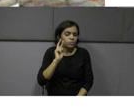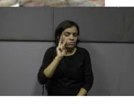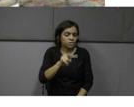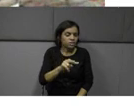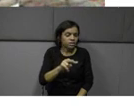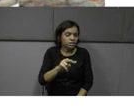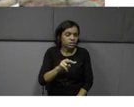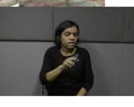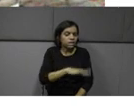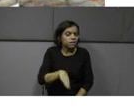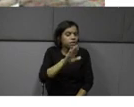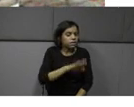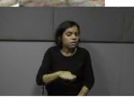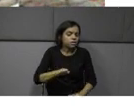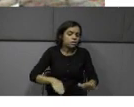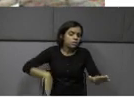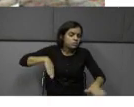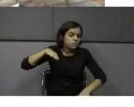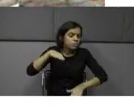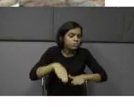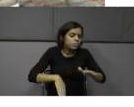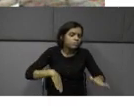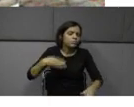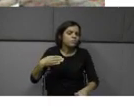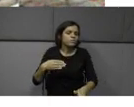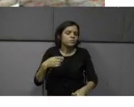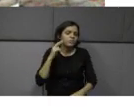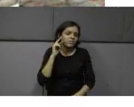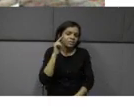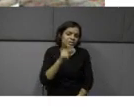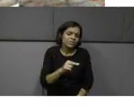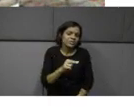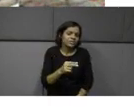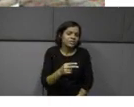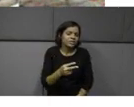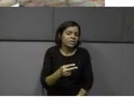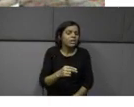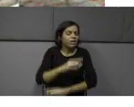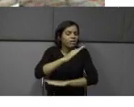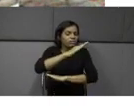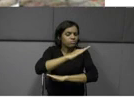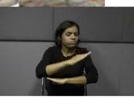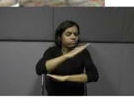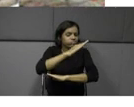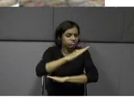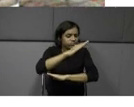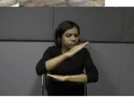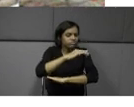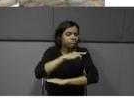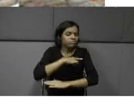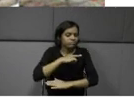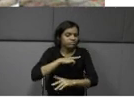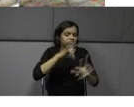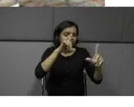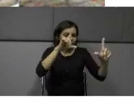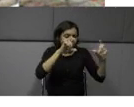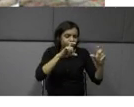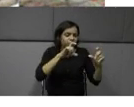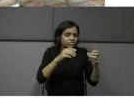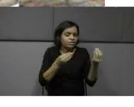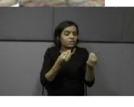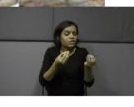tenha foto com o museu do amanhã eo menino dando cambalhotas na média guanabara é o tanto que a gente